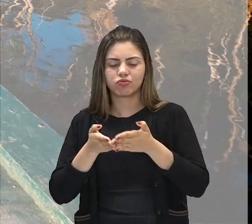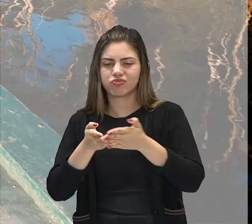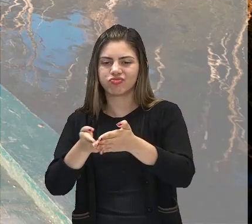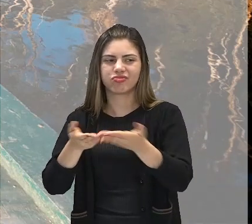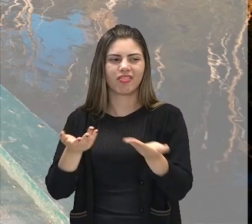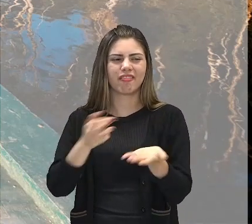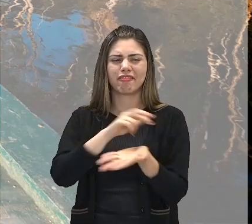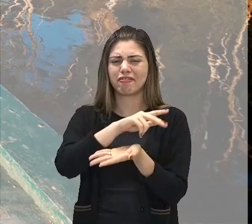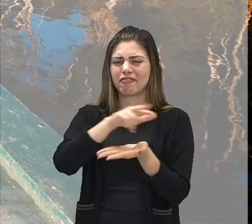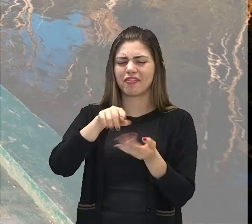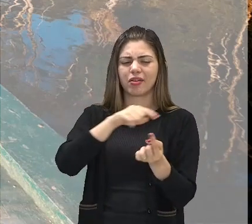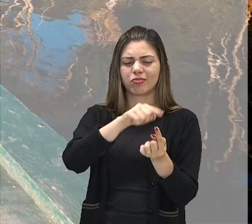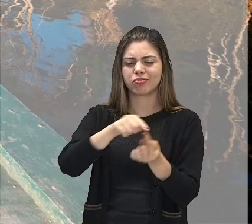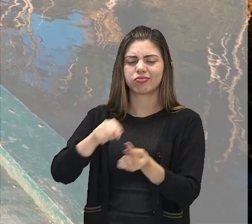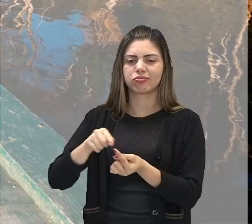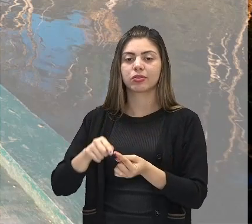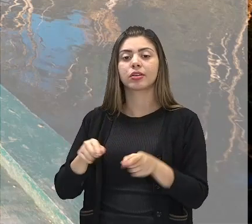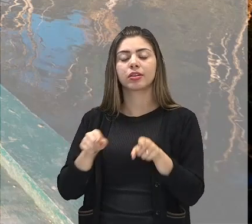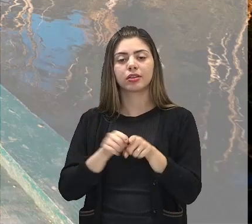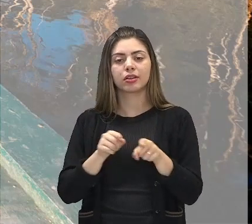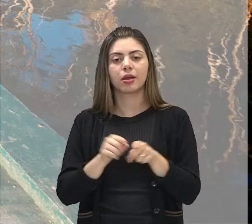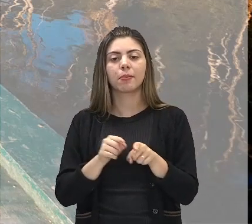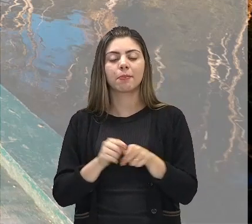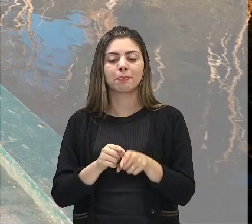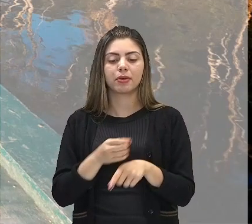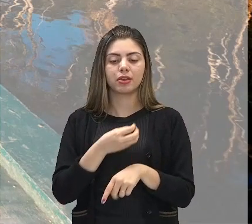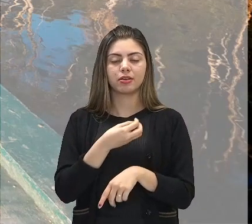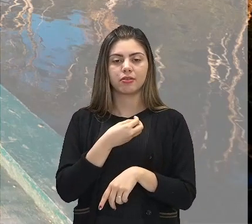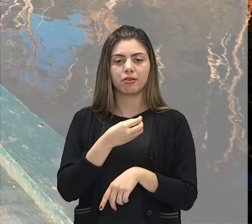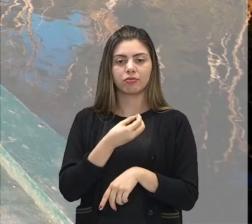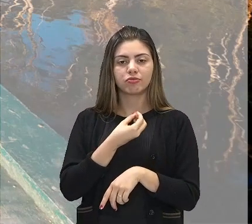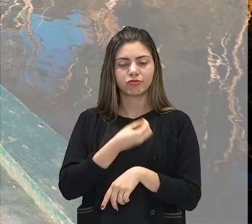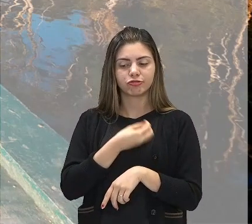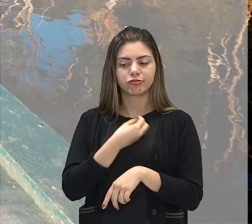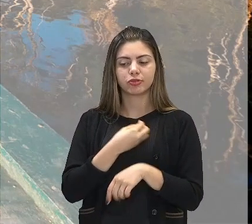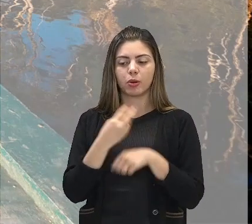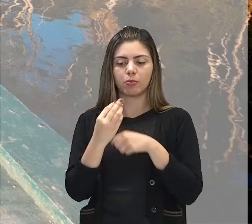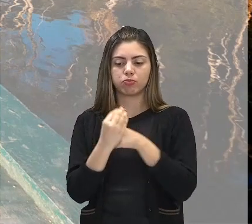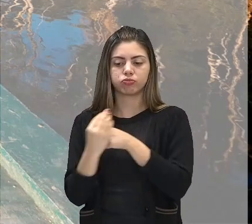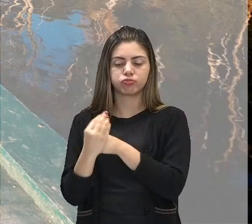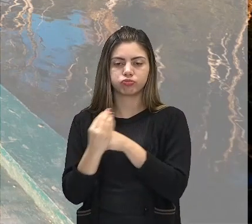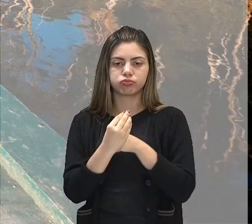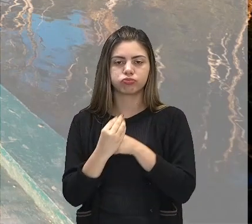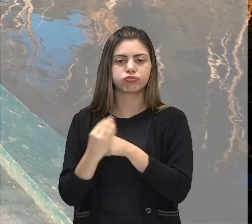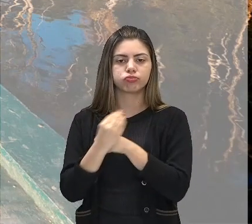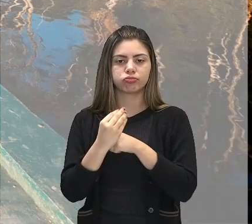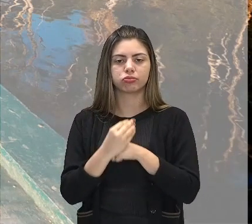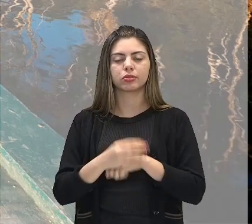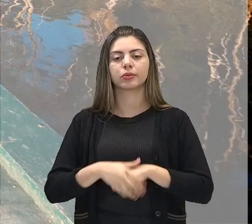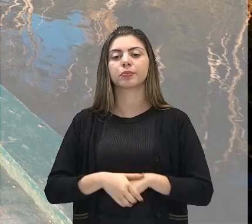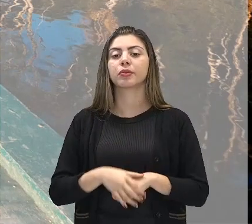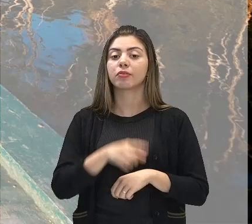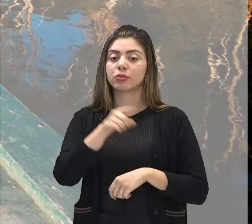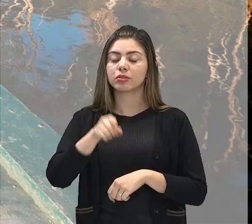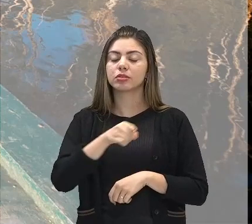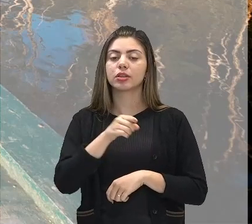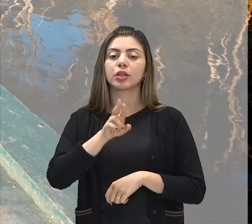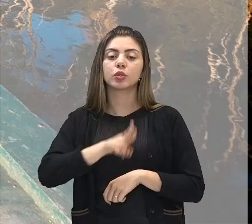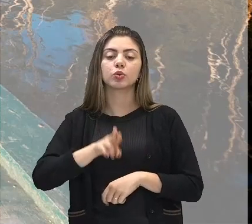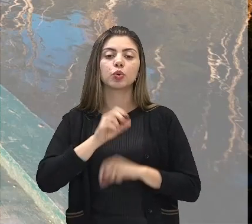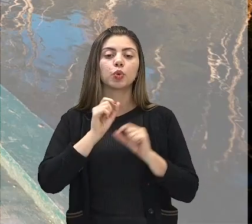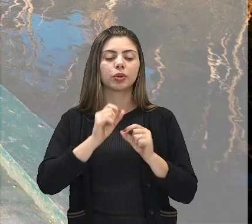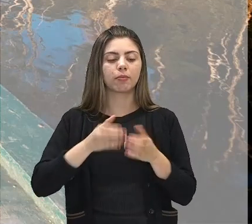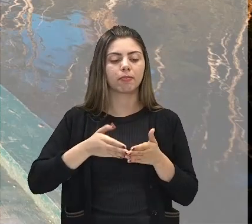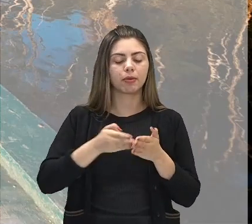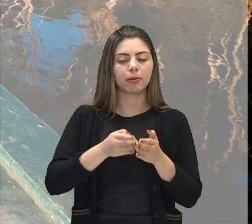barcos, e é uma fonte de renda e sobrevivência também, já que vocês utilizam a pesca, né, como